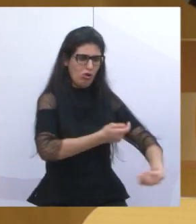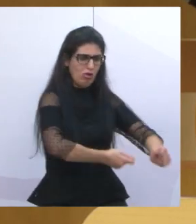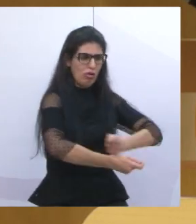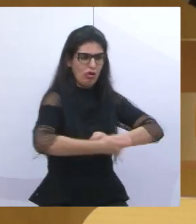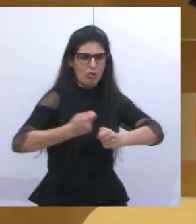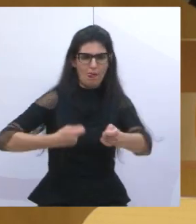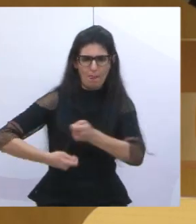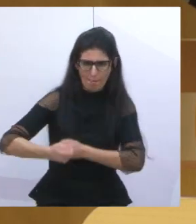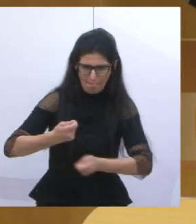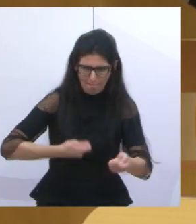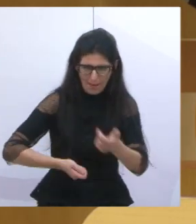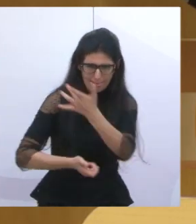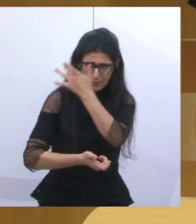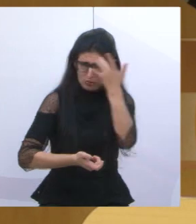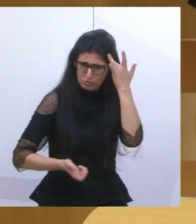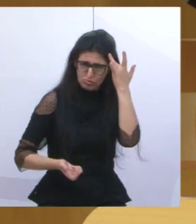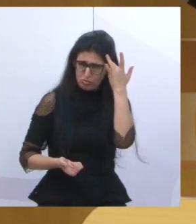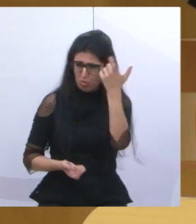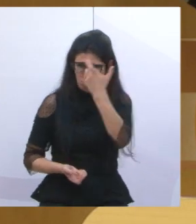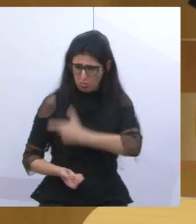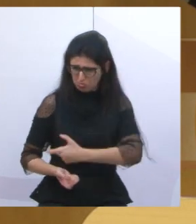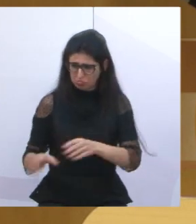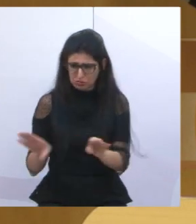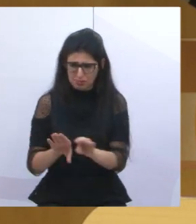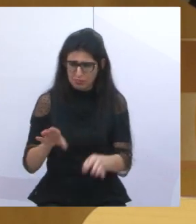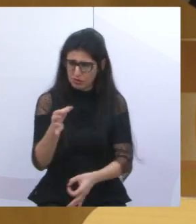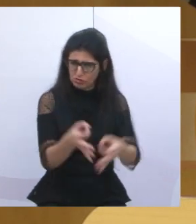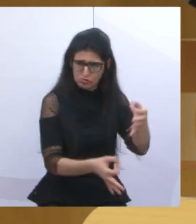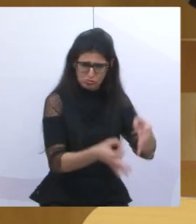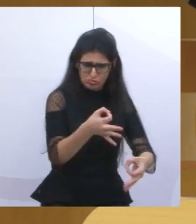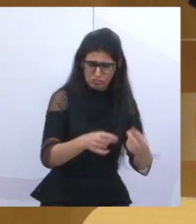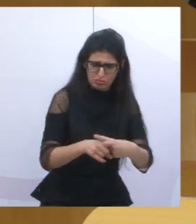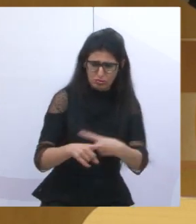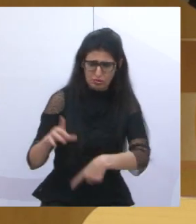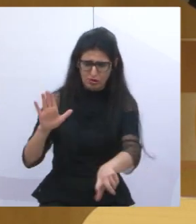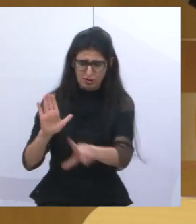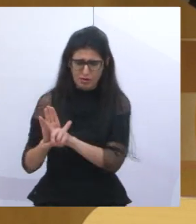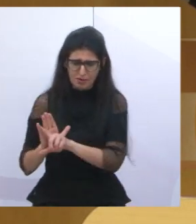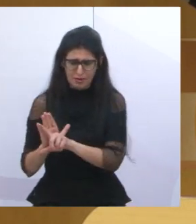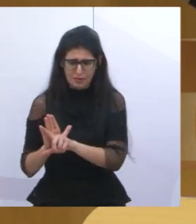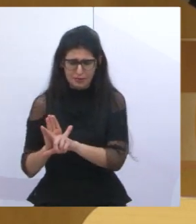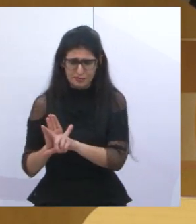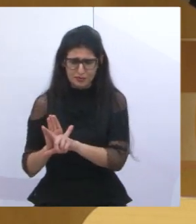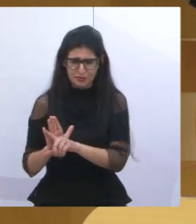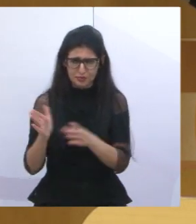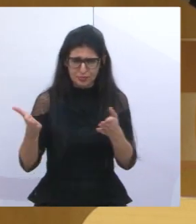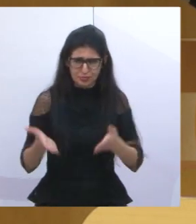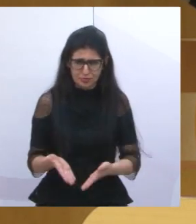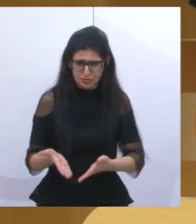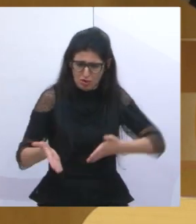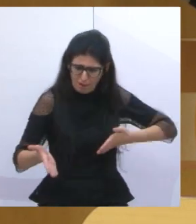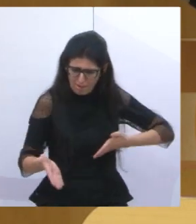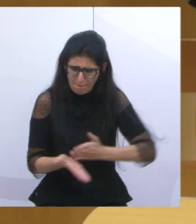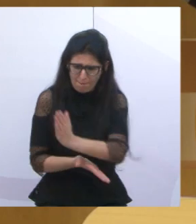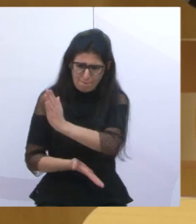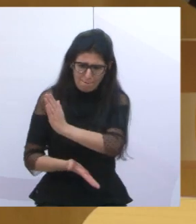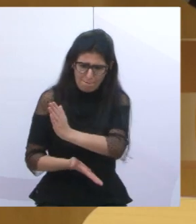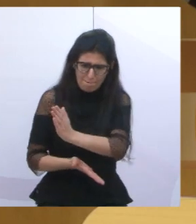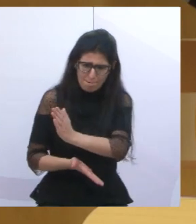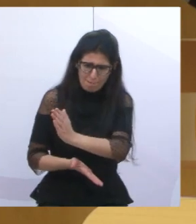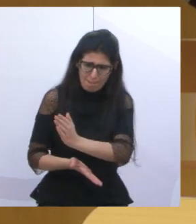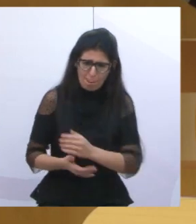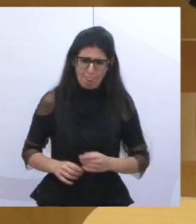do contribuinte e pessoa jurídica. Isso se deve porque a lei, da forma como está hoje, autoriza a remissão de